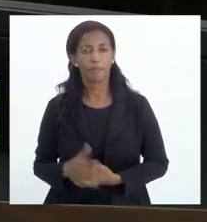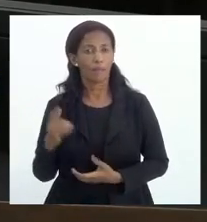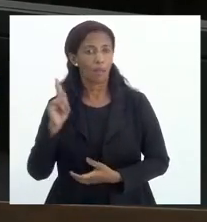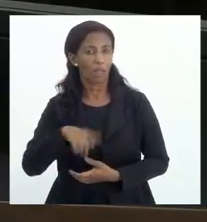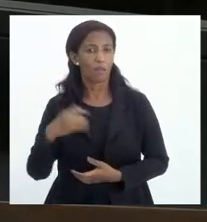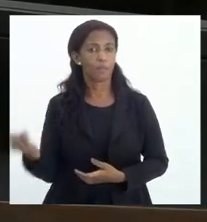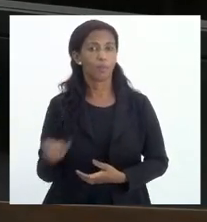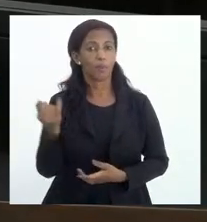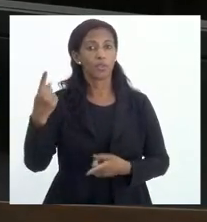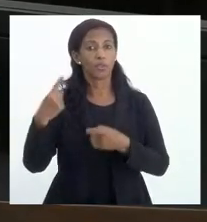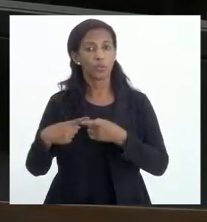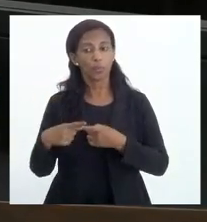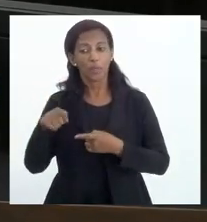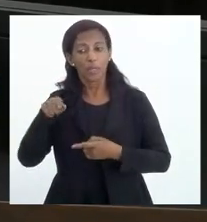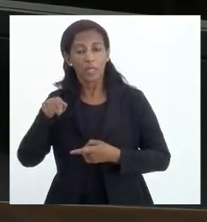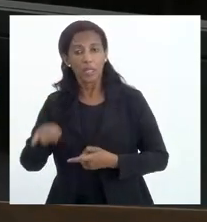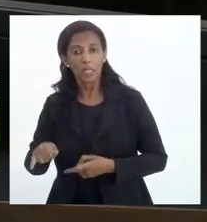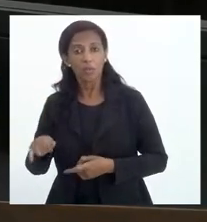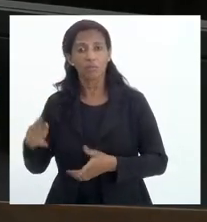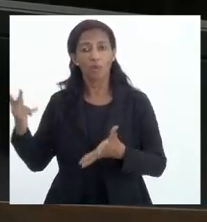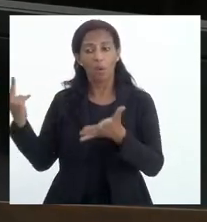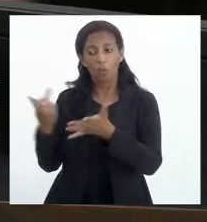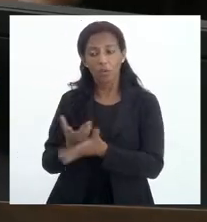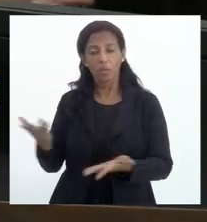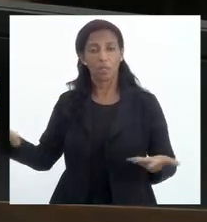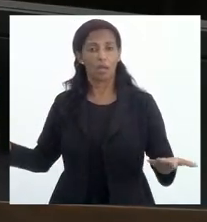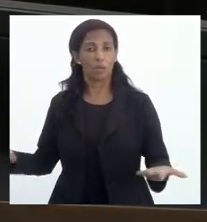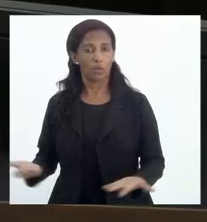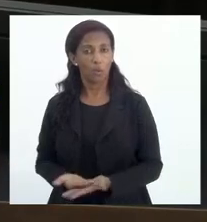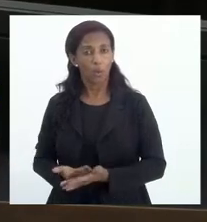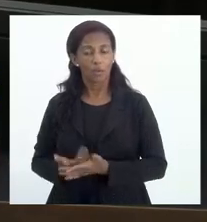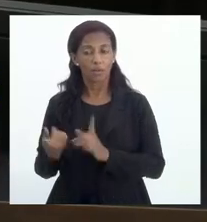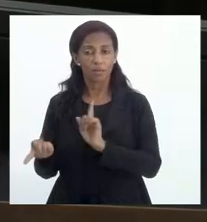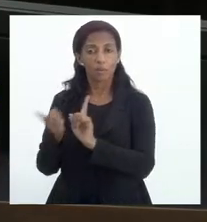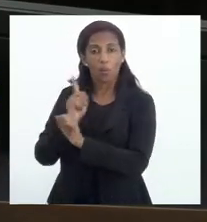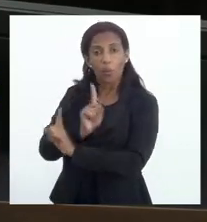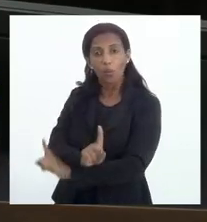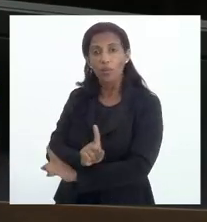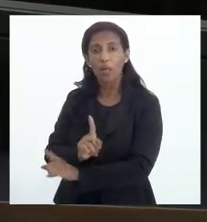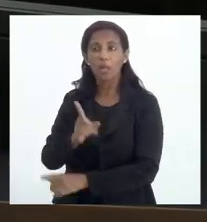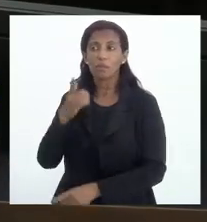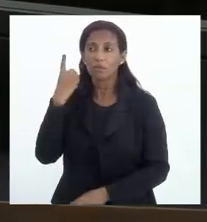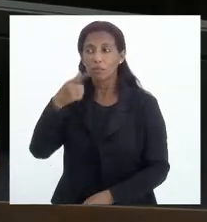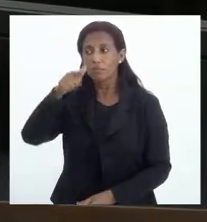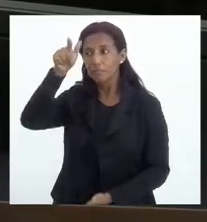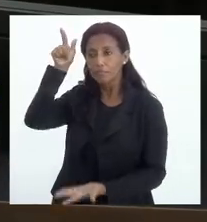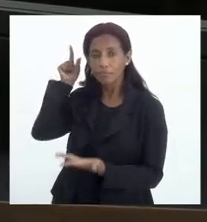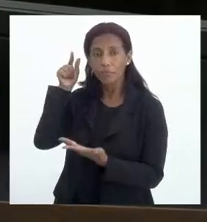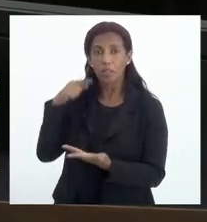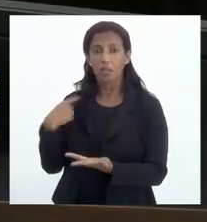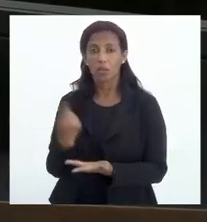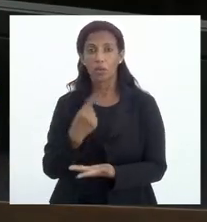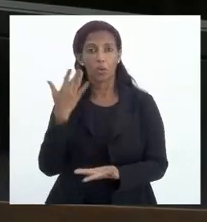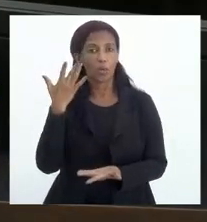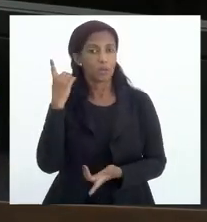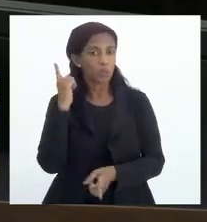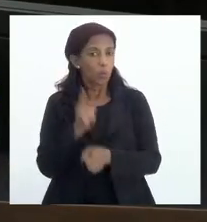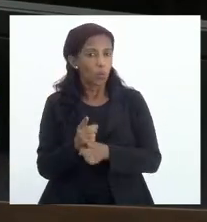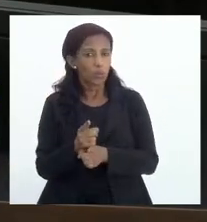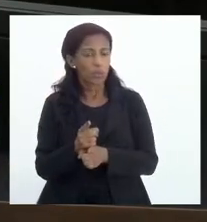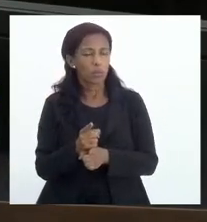quê? E isso vai ser uma coisa que vai acontecer agora, que vai ser o contrário, deputado Luiz Paulo, que é, nós achamos uma